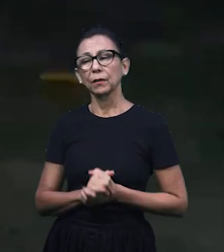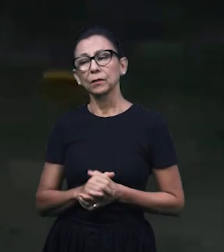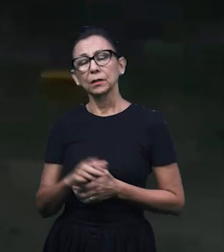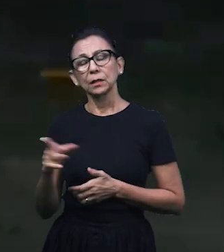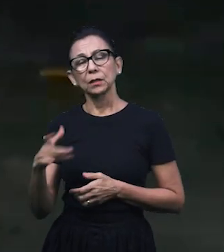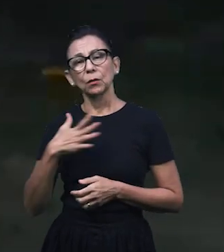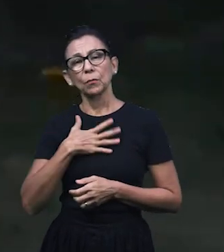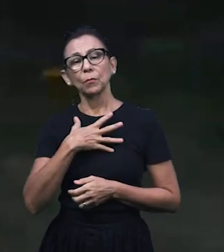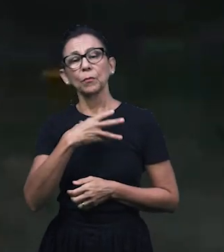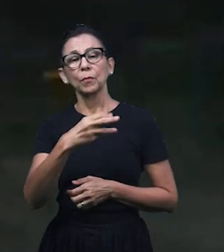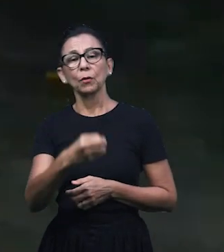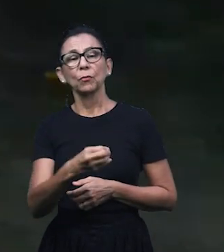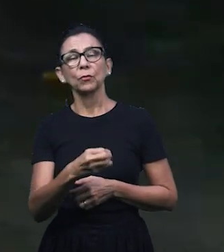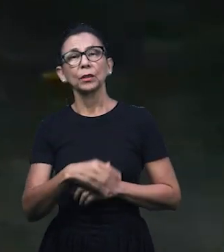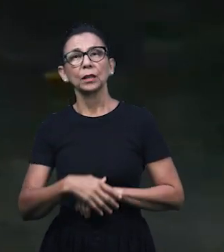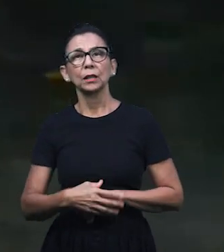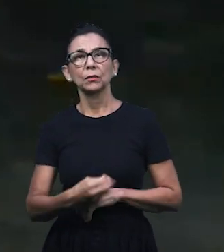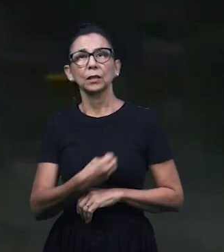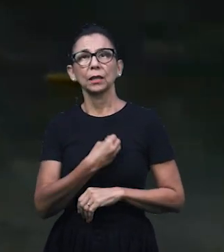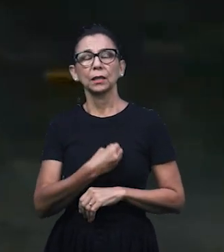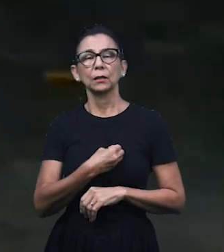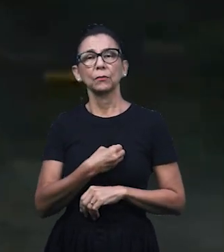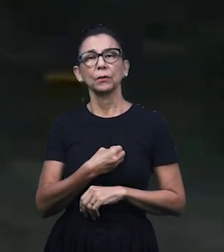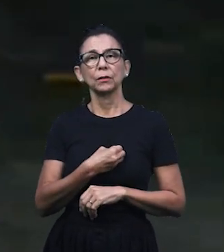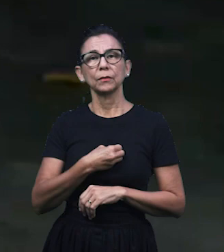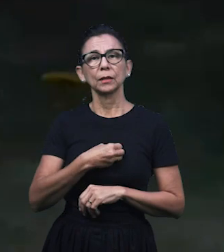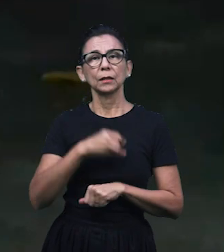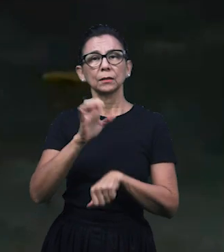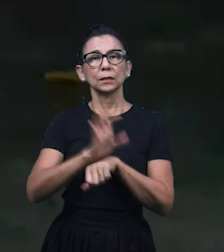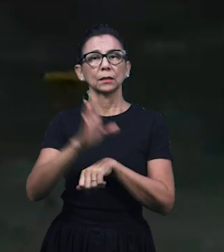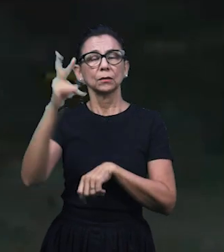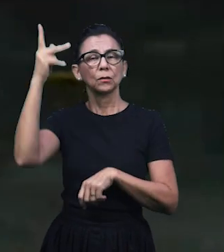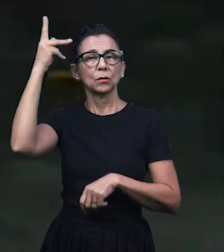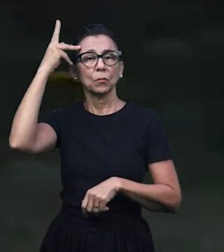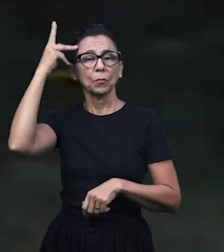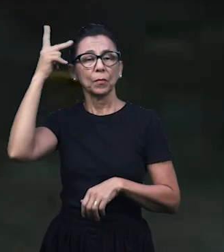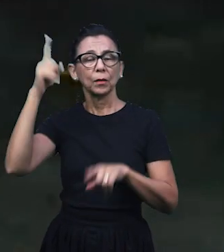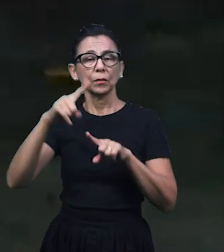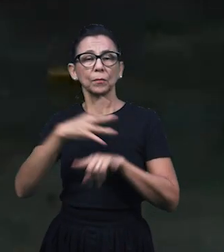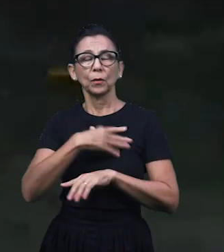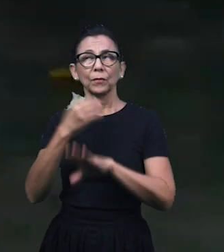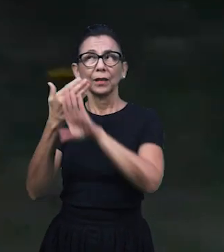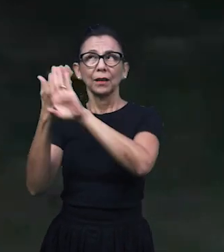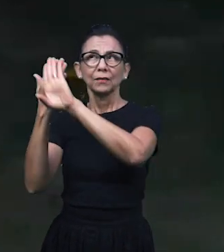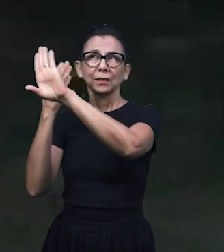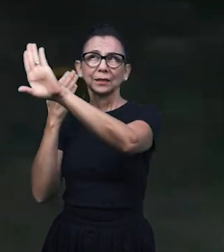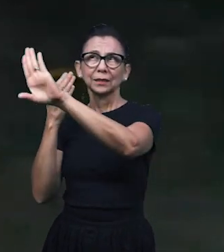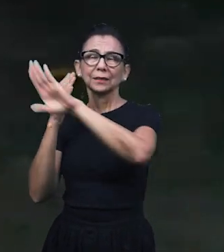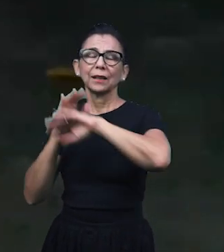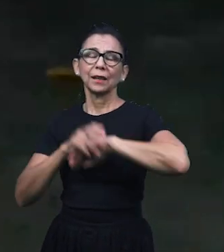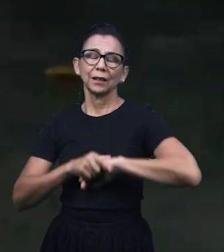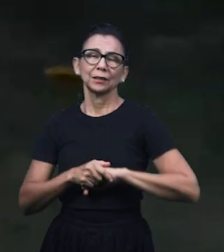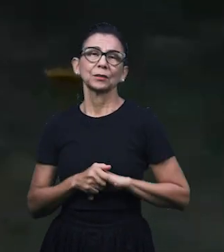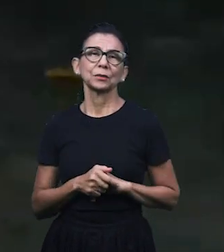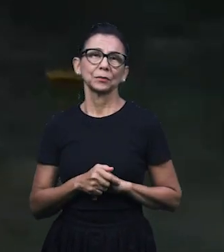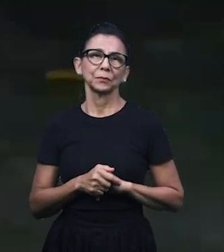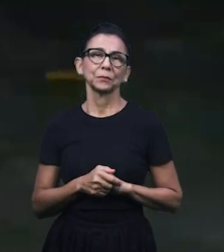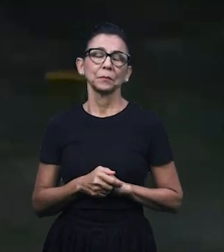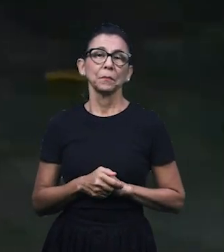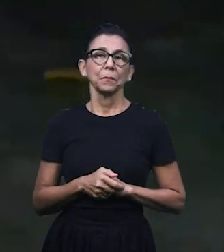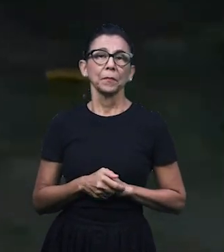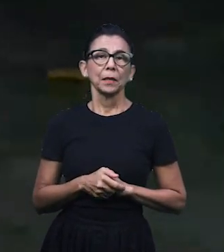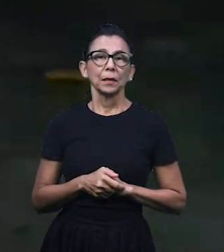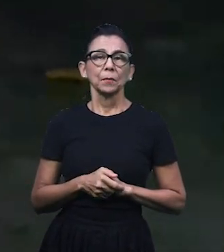morando em São Paulo e ele está afastado do Senhor, mas que eu vou estar orando ao Senhor e eu creio que ele vai receber uma